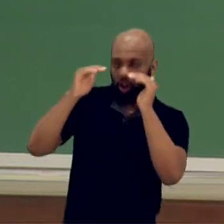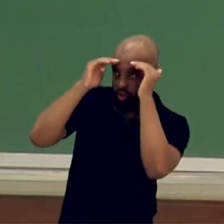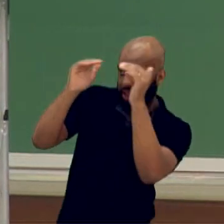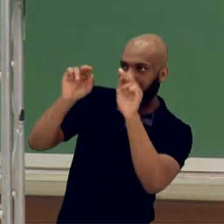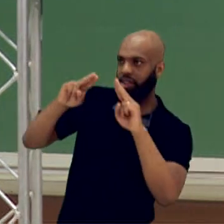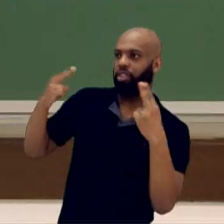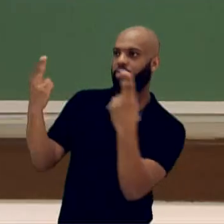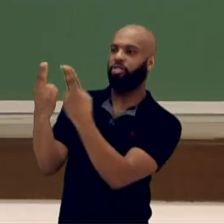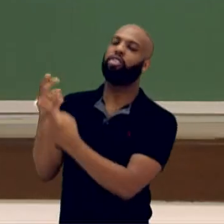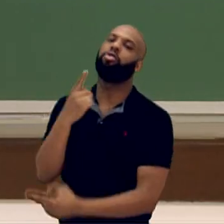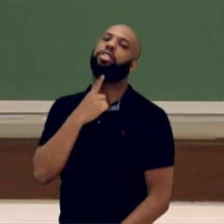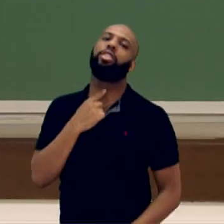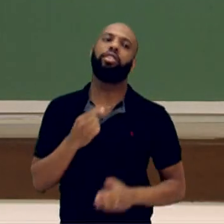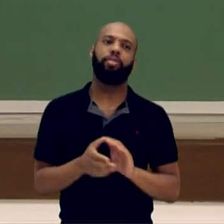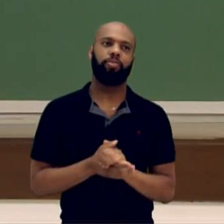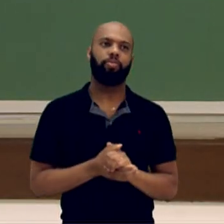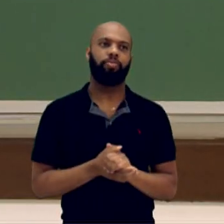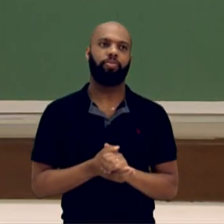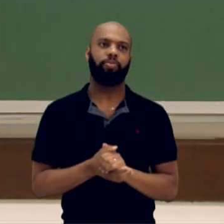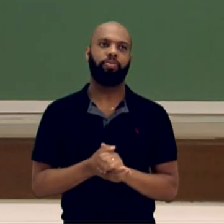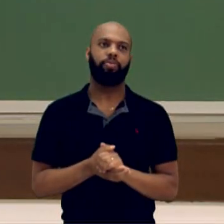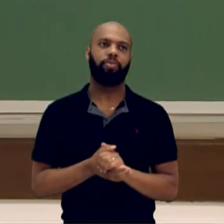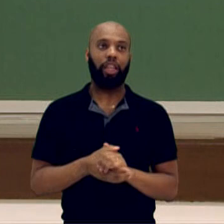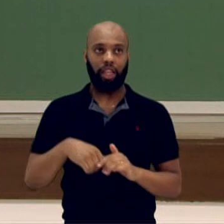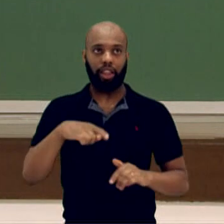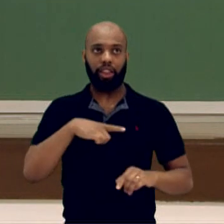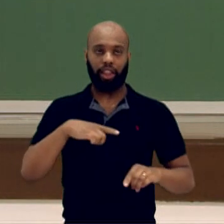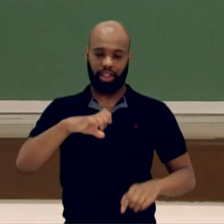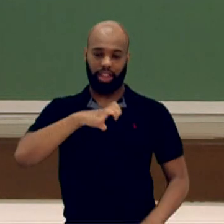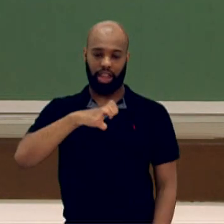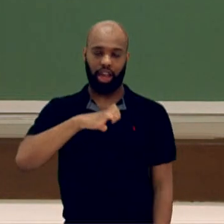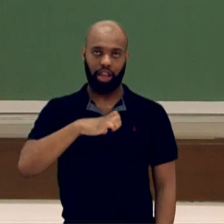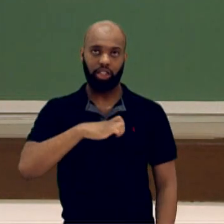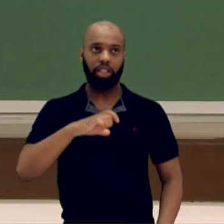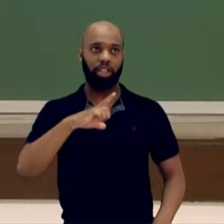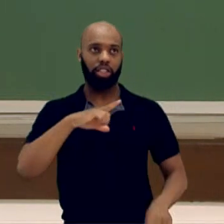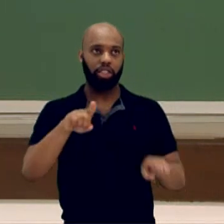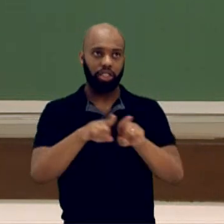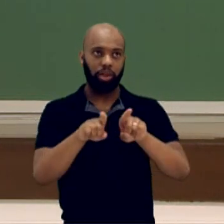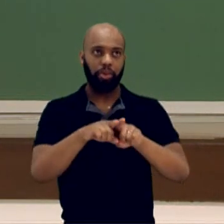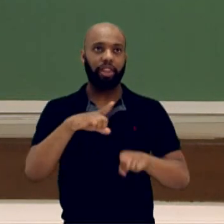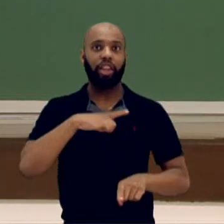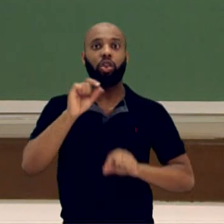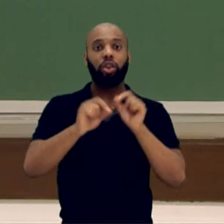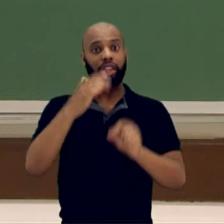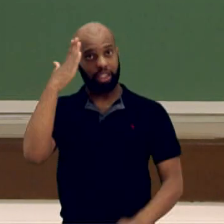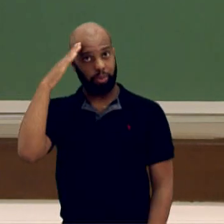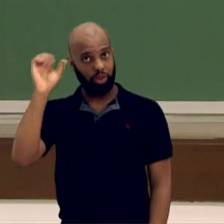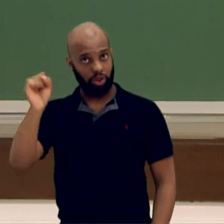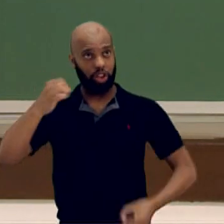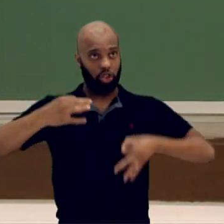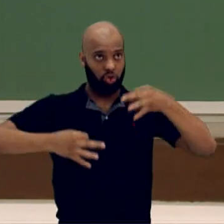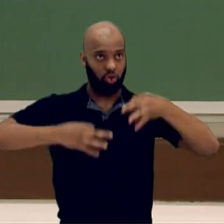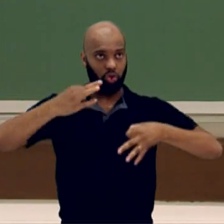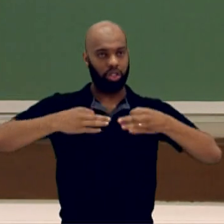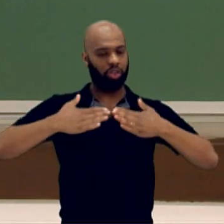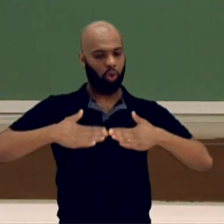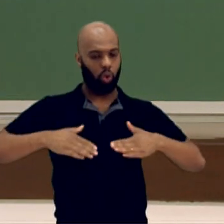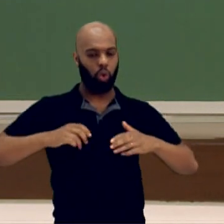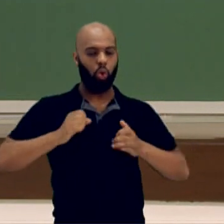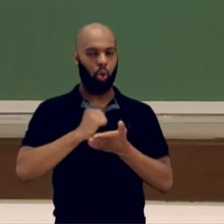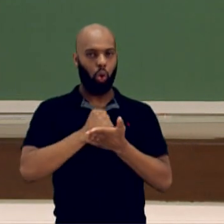tá? Para a ética estoica, existem as virtudes cardeais, que seriam a sabedoria, justiça, temperança